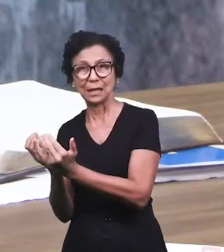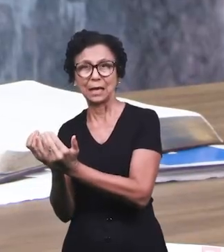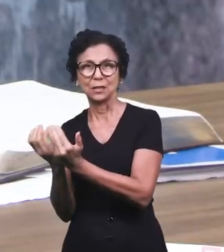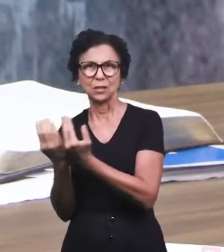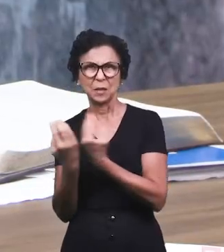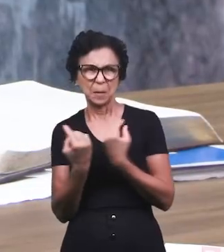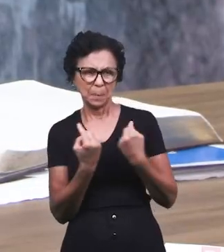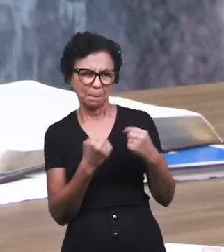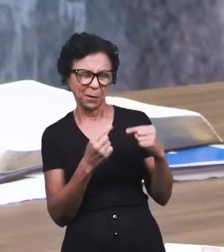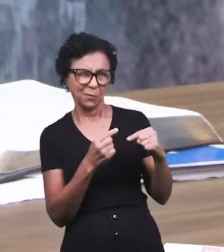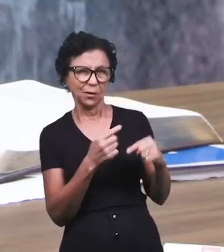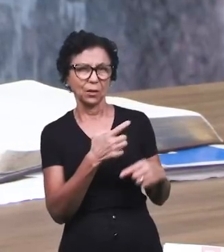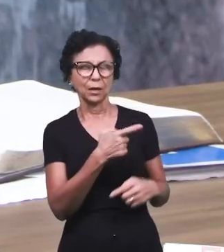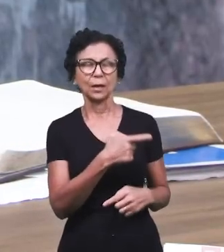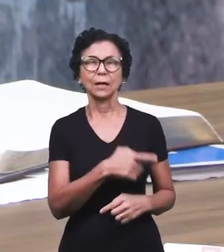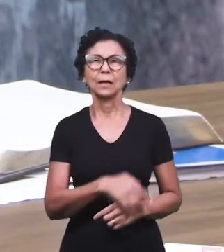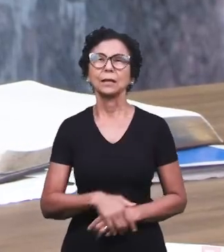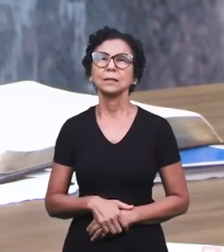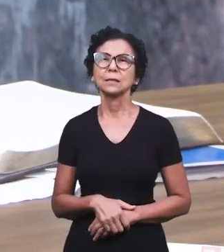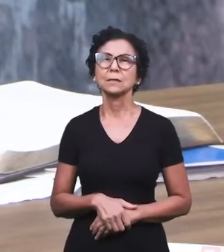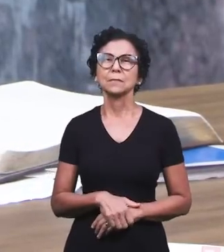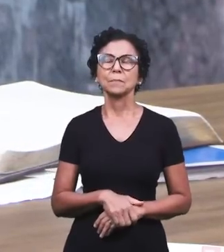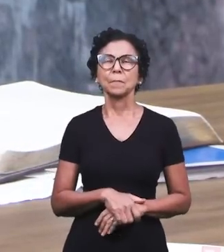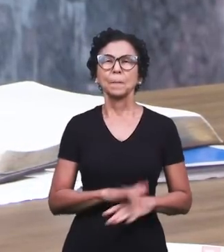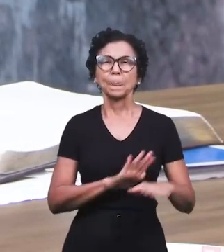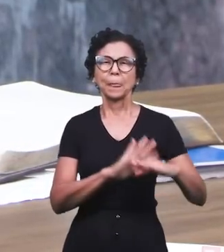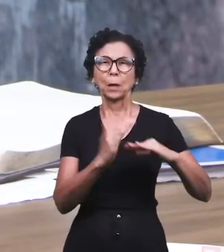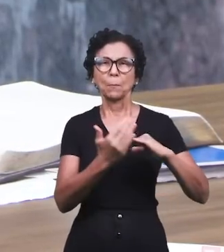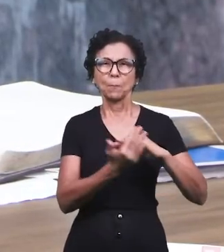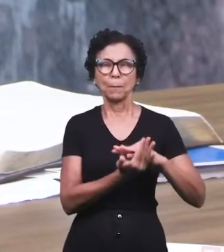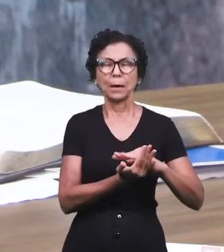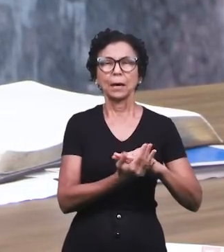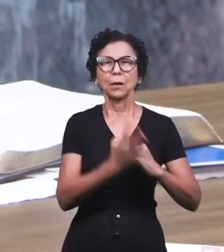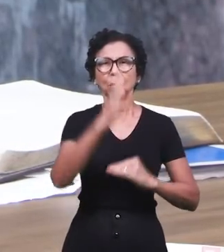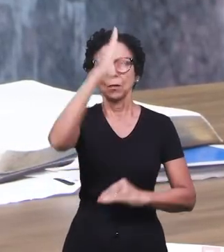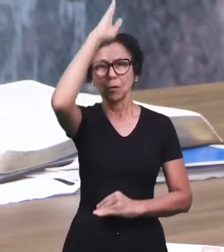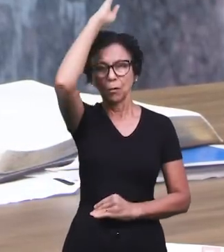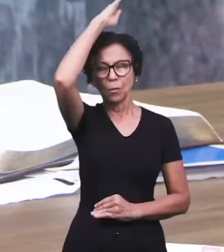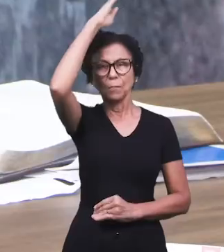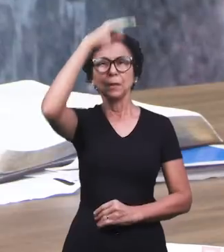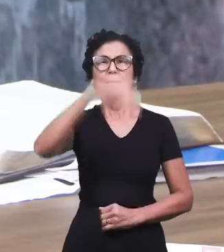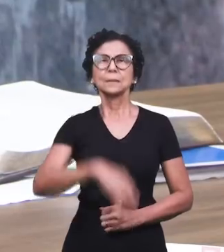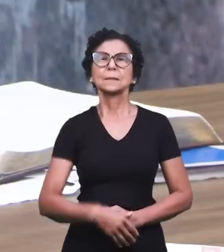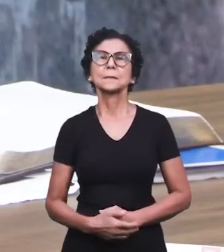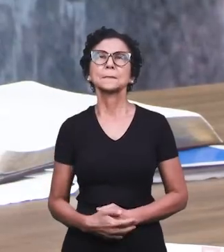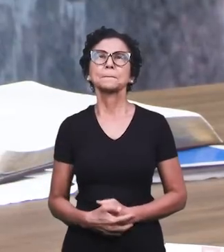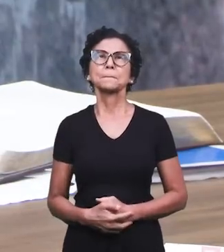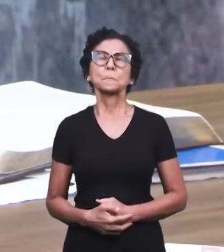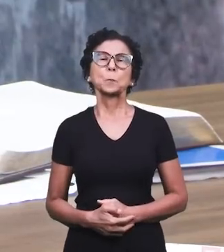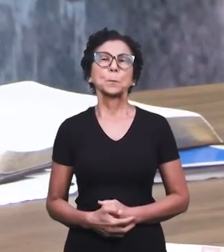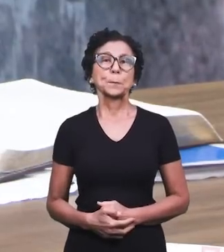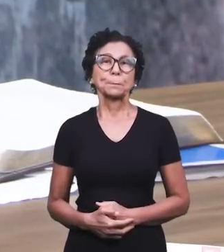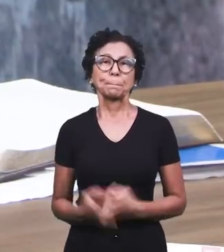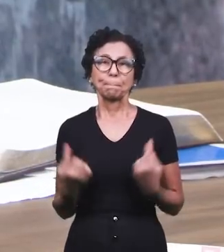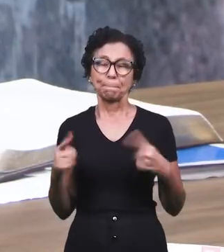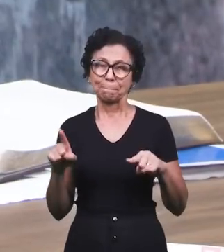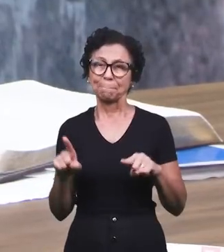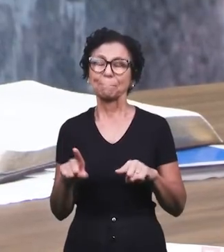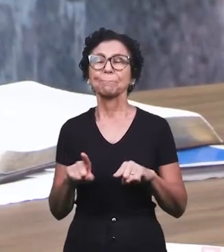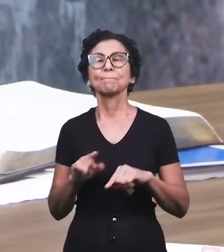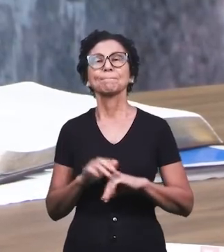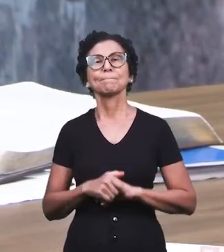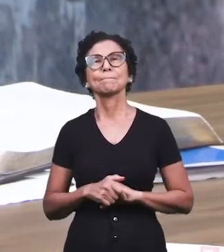ter havido um incêndio em Roma, em vários bairros de Roma, que é atribuído a César, mas ele culpa os cristãos, aos